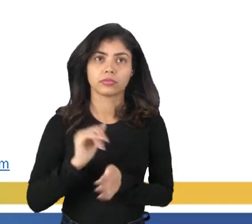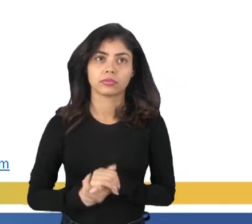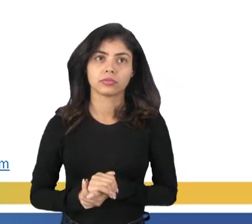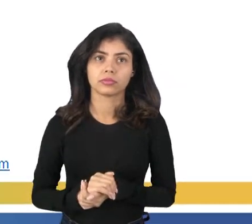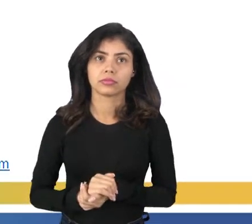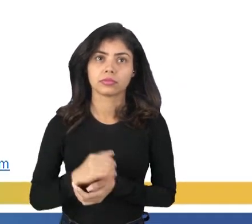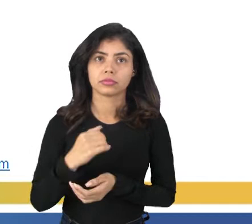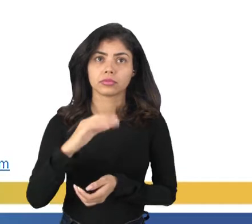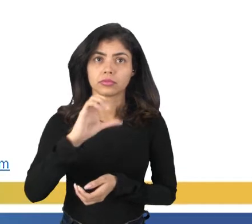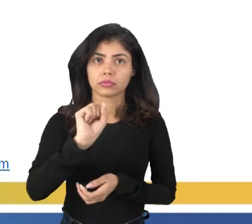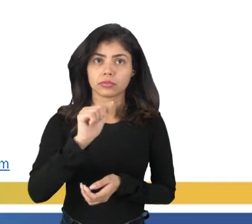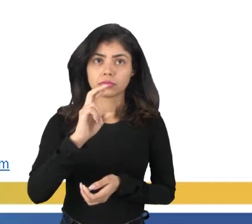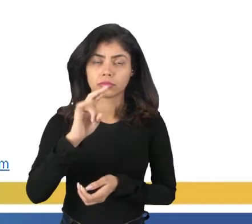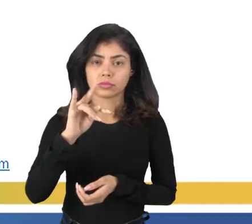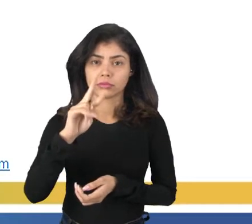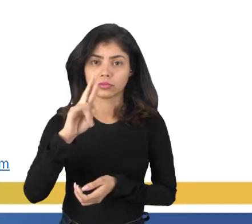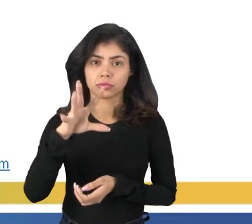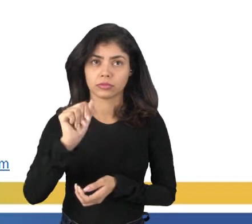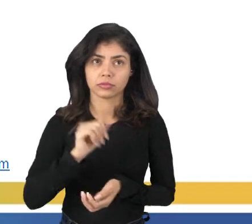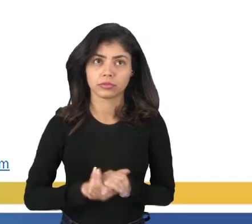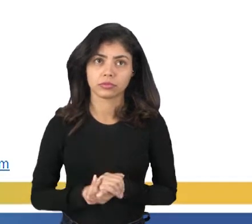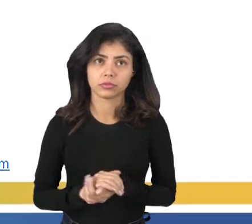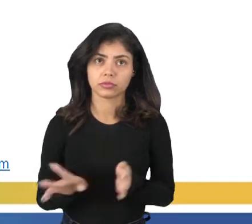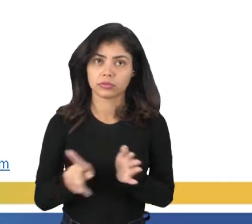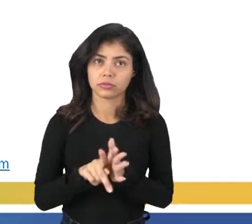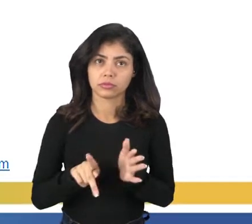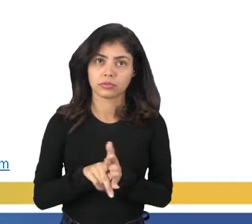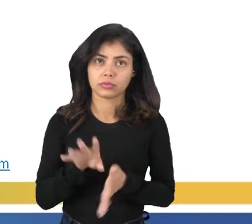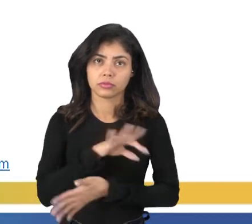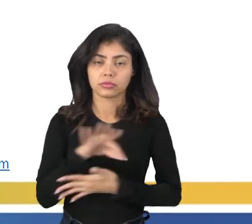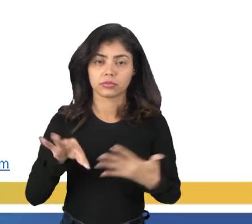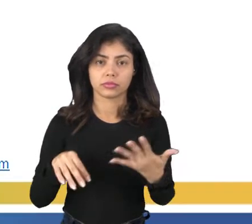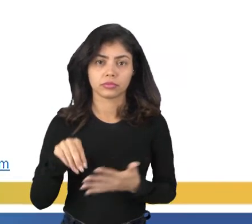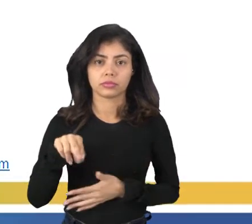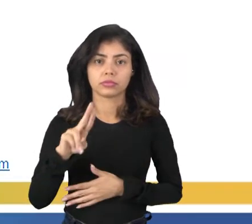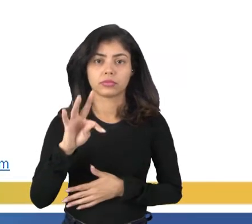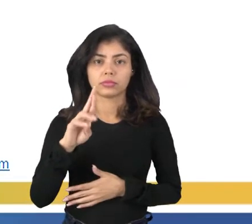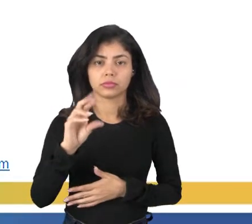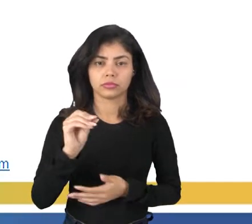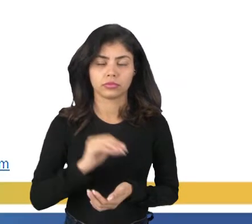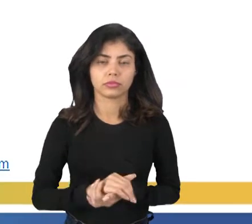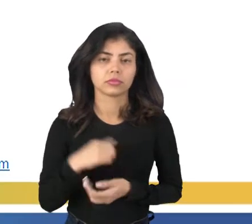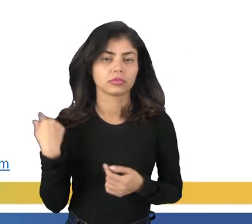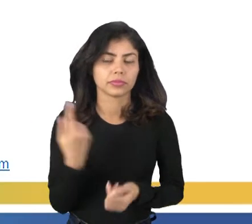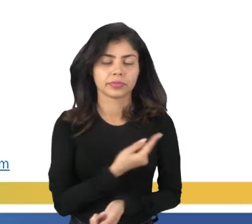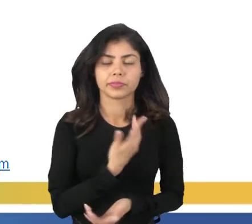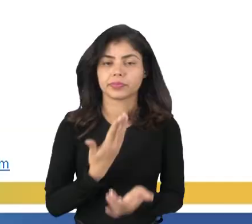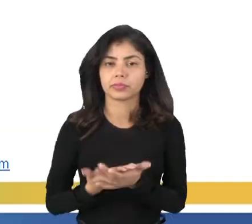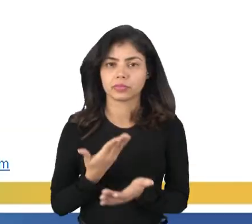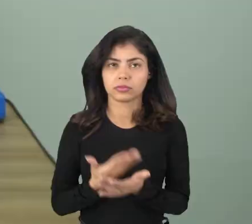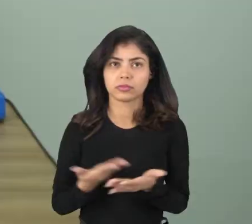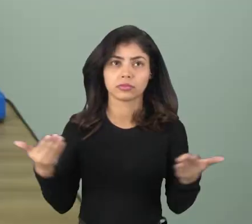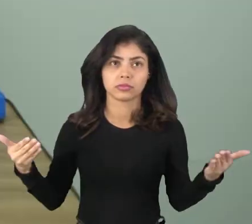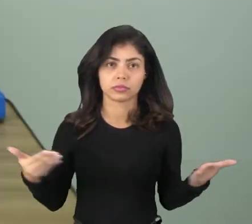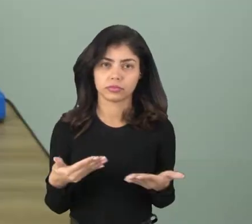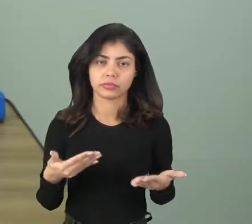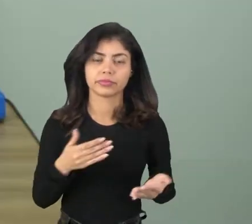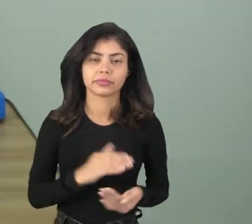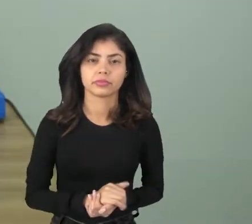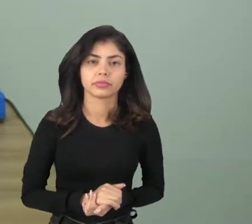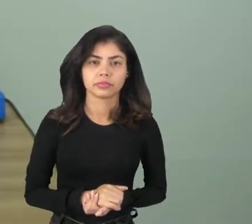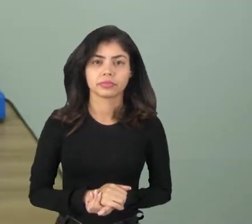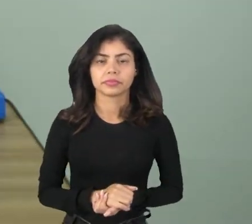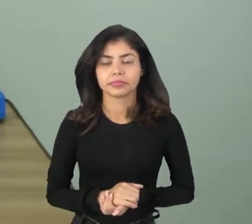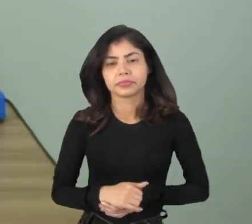comutativa, a propriedade associativa e a propriedade do elemento neutro, que é o que nós vamos estudar hoje,